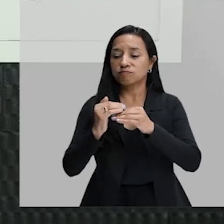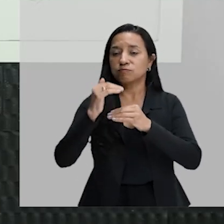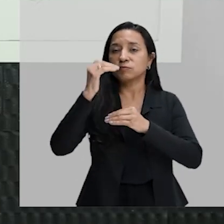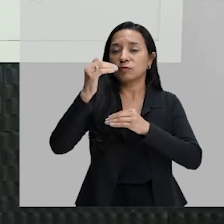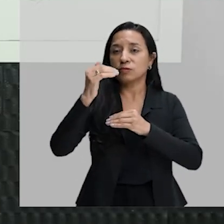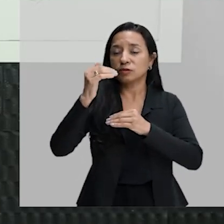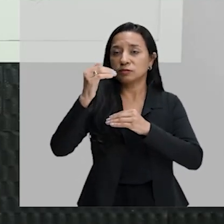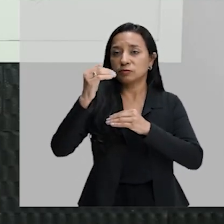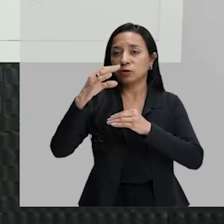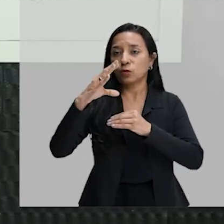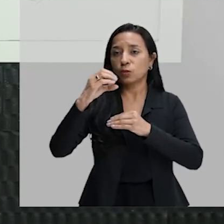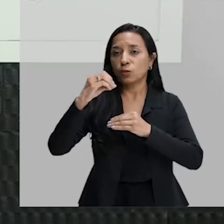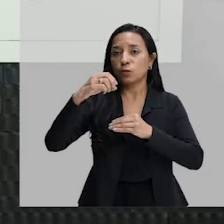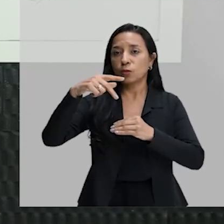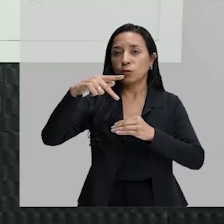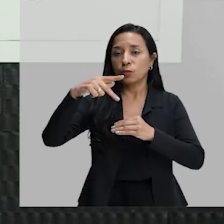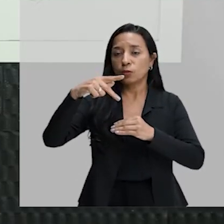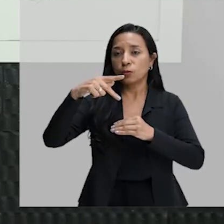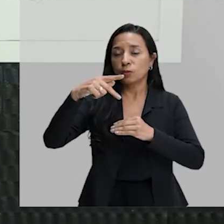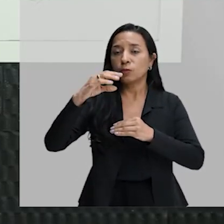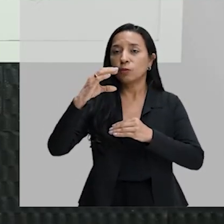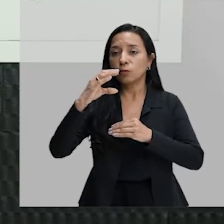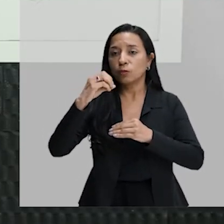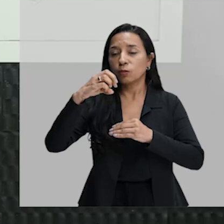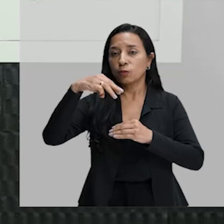Então, aqui